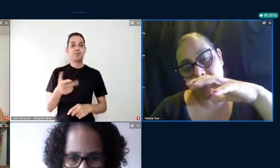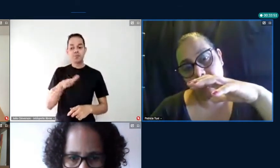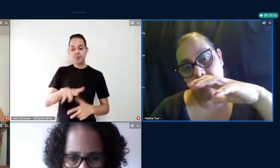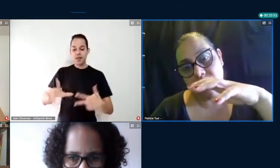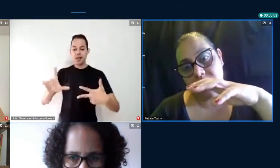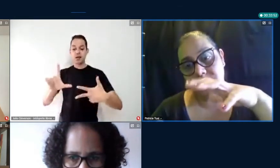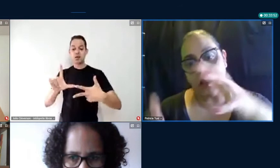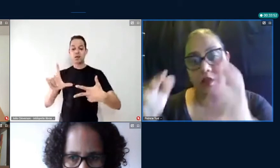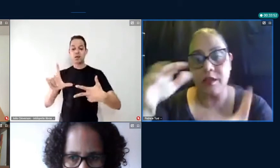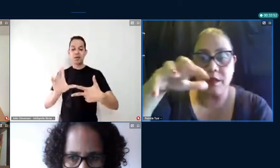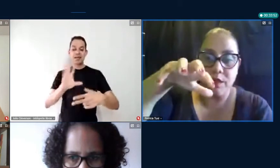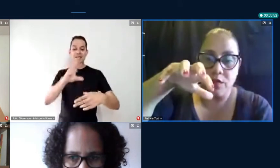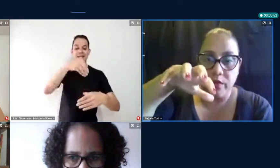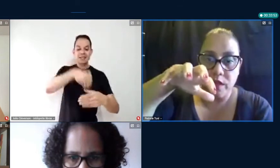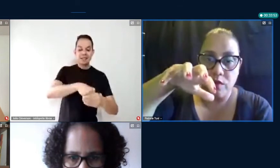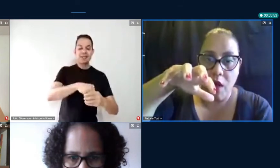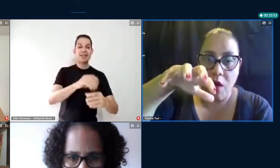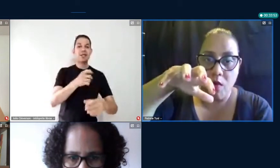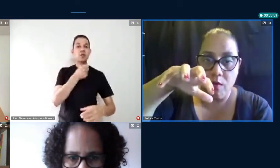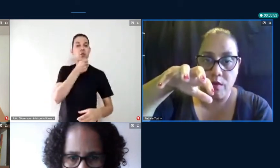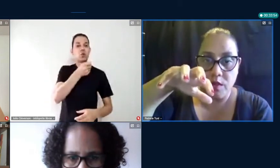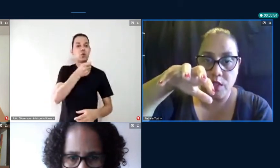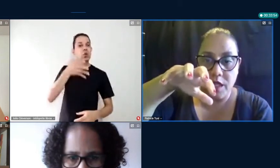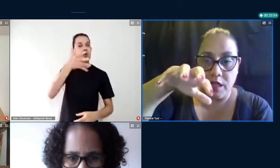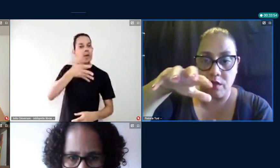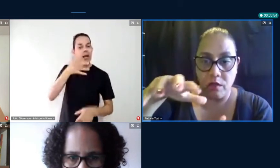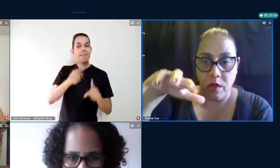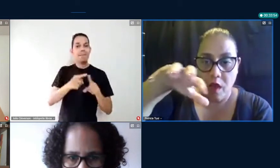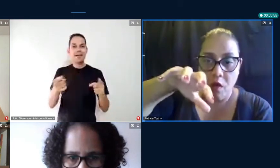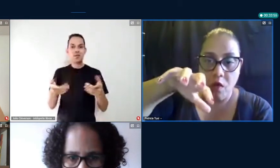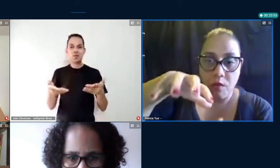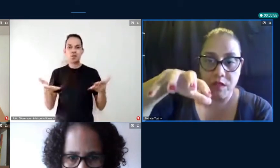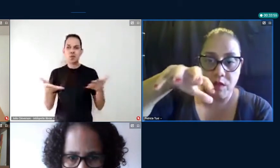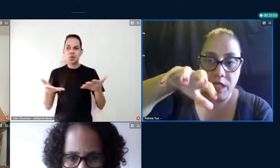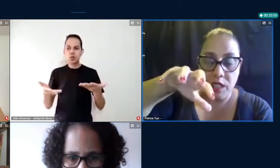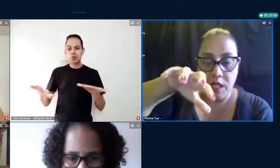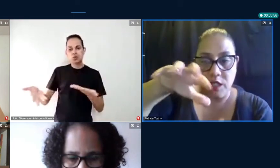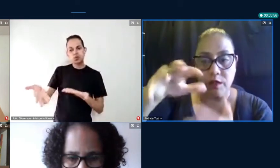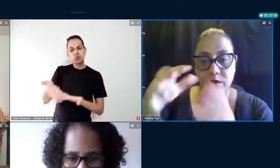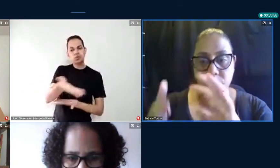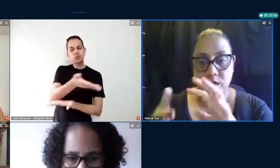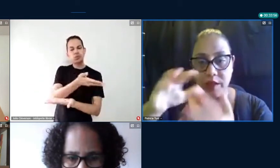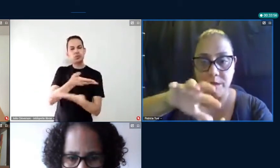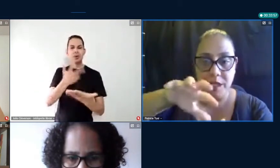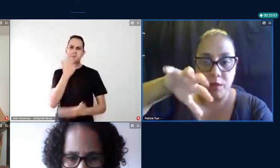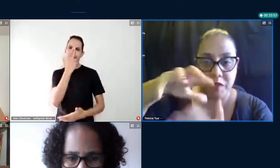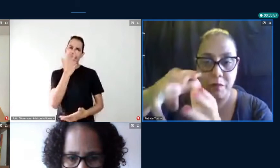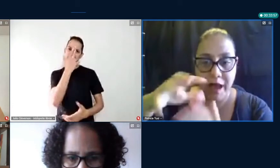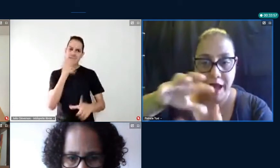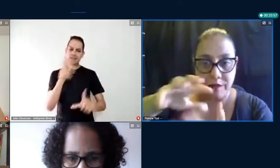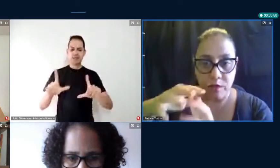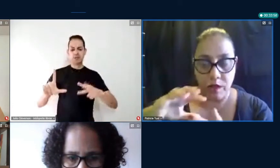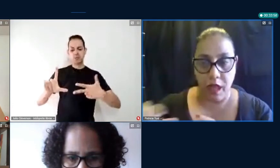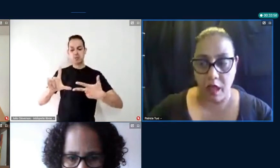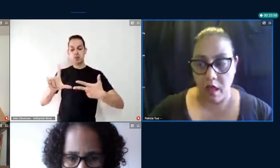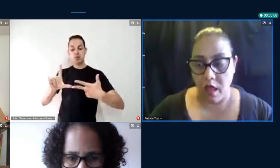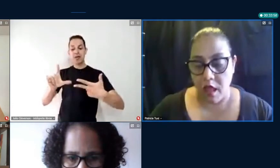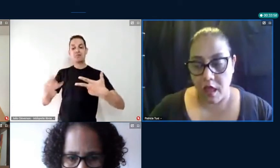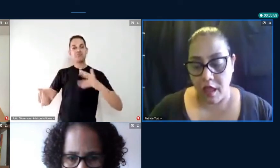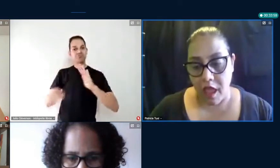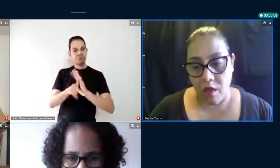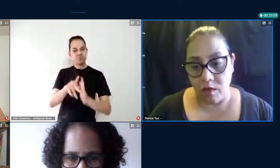estava dentro do conferencista, mas hoje eu vejo algo girando, como se o legislativo estivesse mandando o espaço.